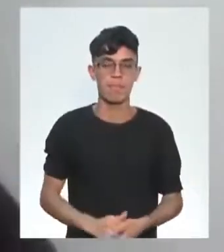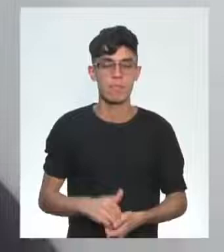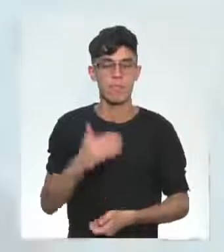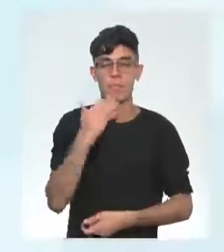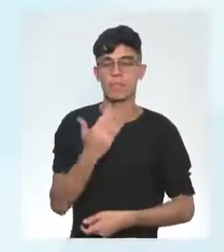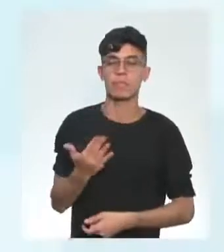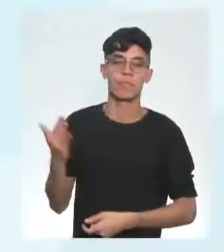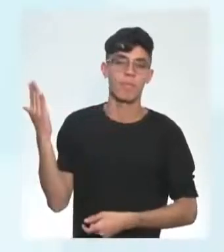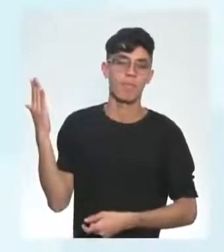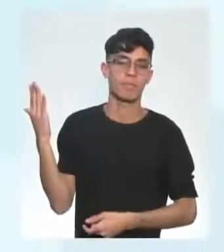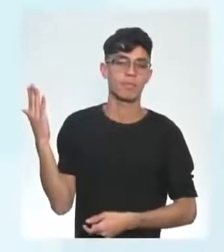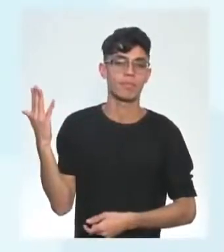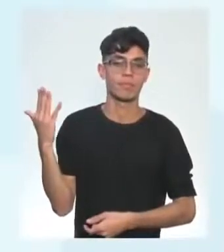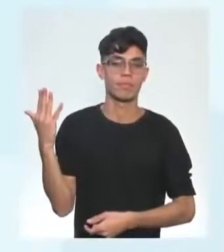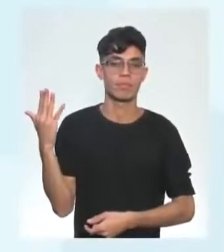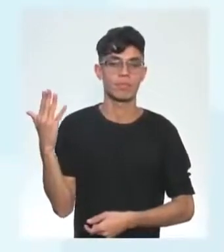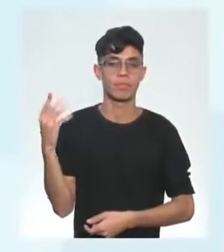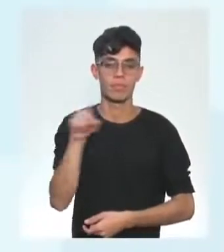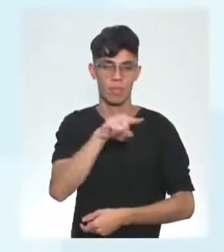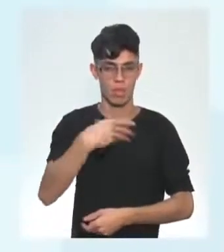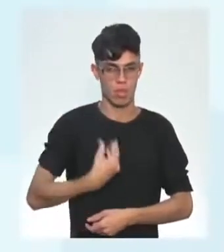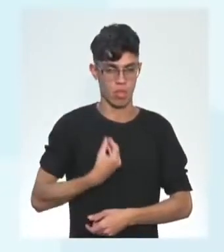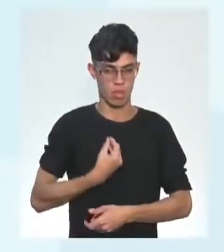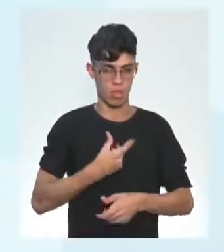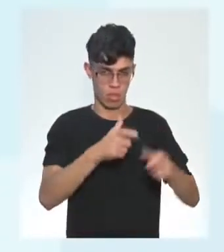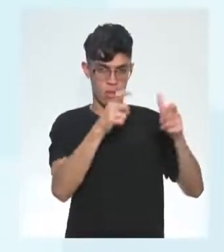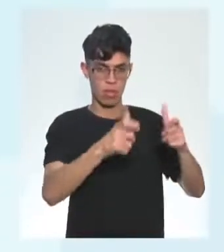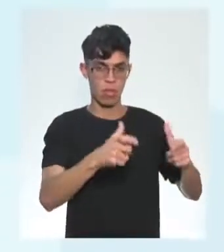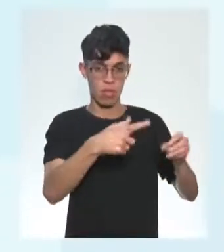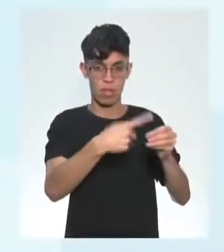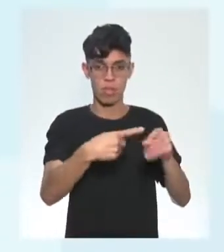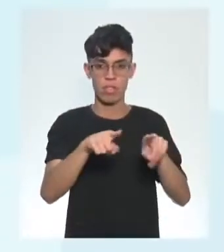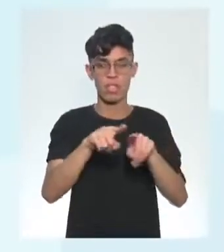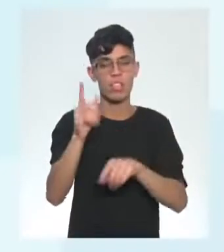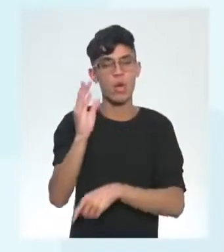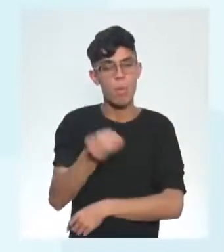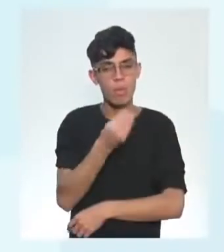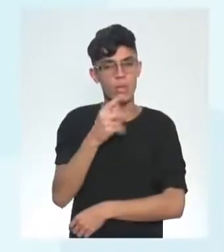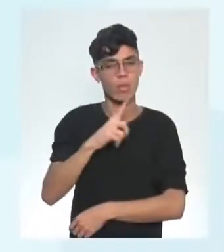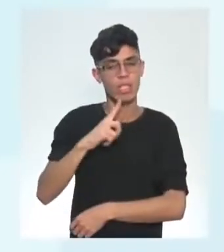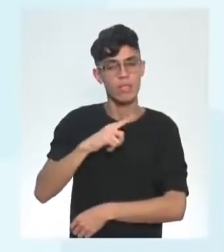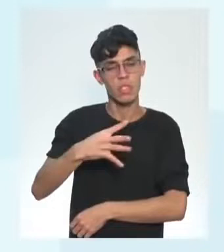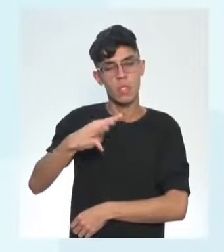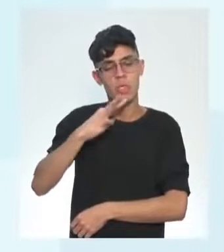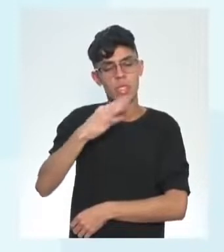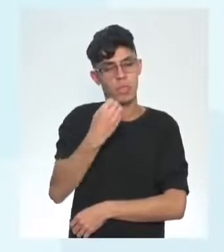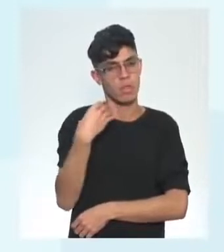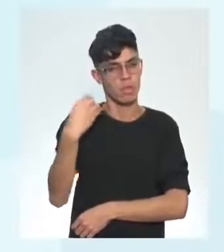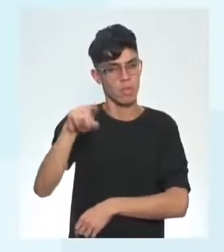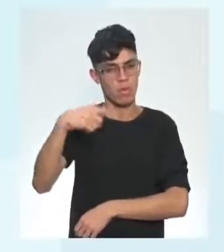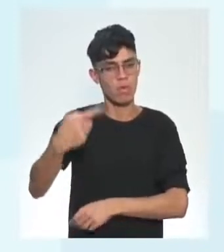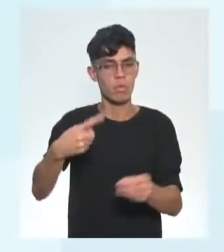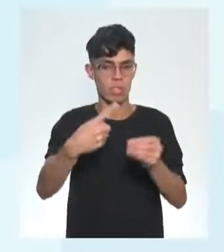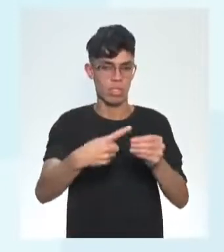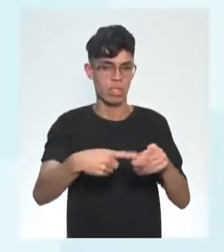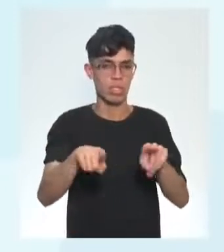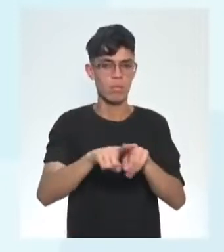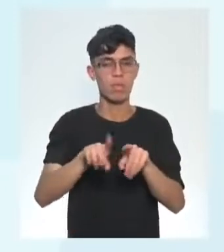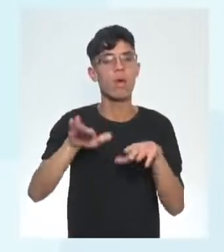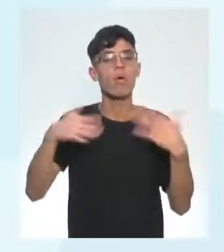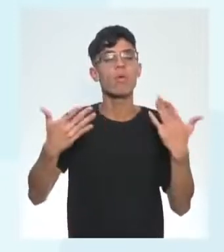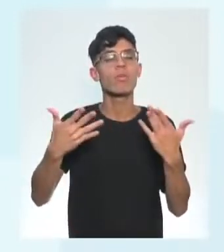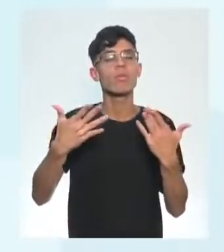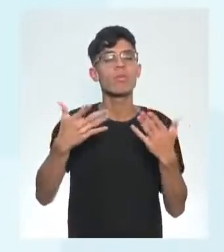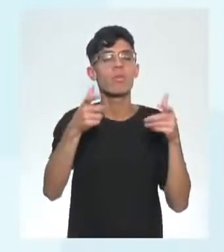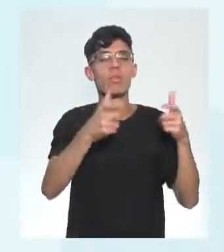tela pergunta, além da cidade em que você mora, você já teve a oportunidade de conhecer outras cidades? Em caso afirmativo, qual ou